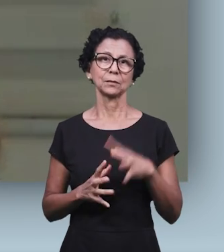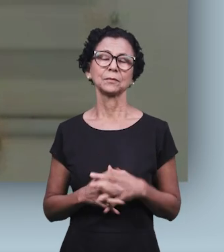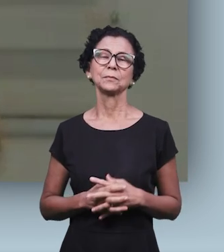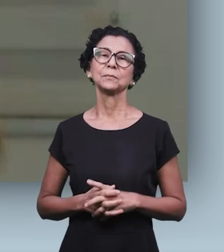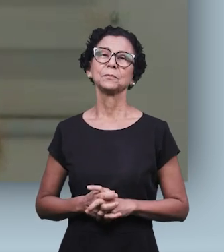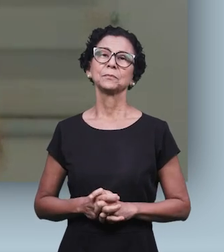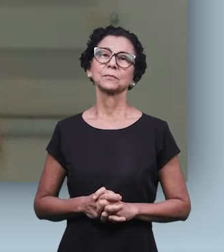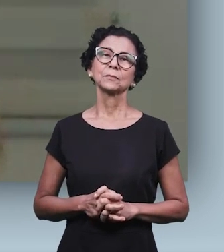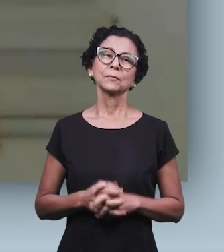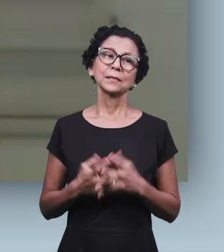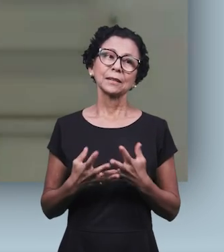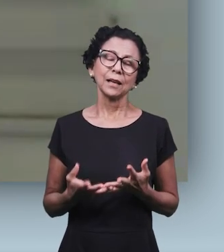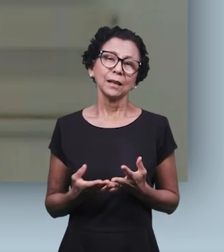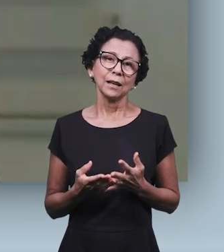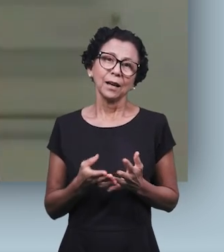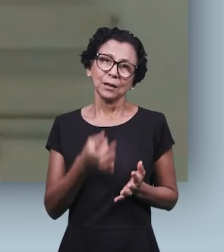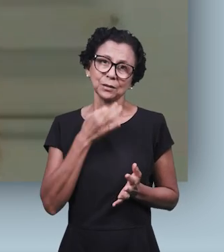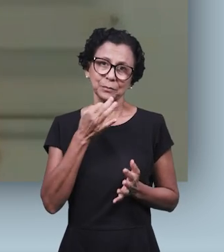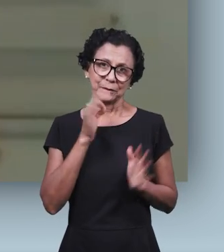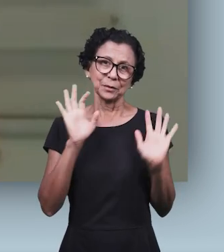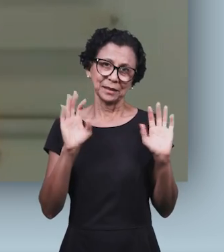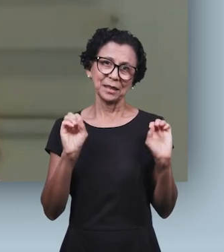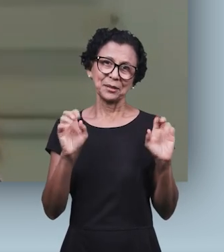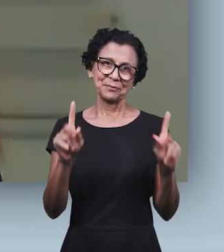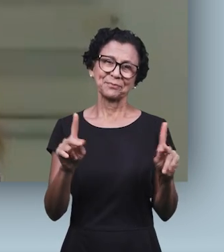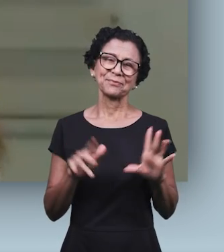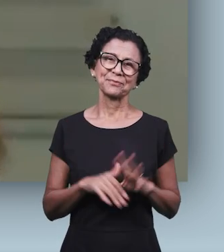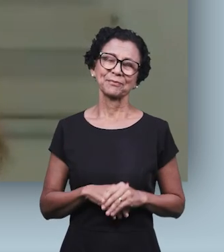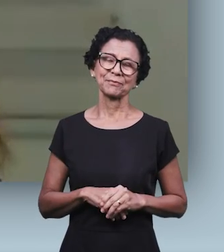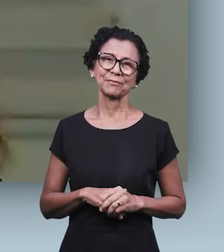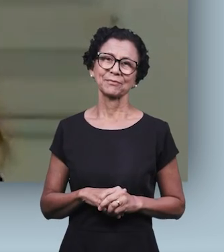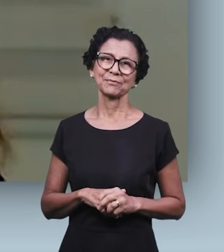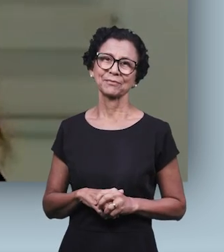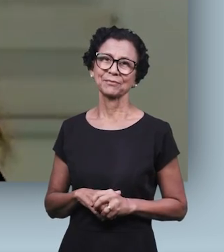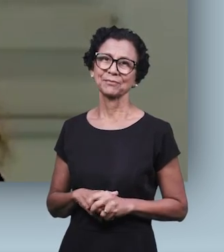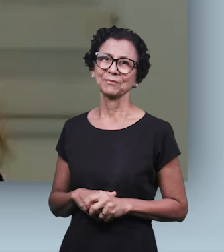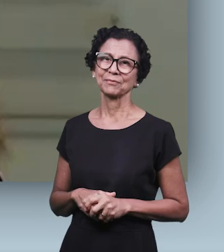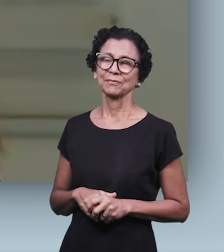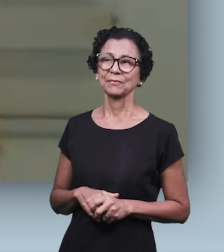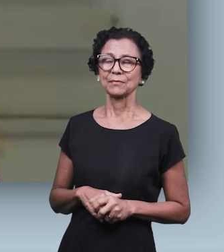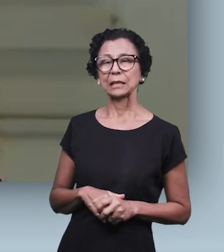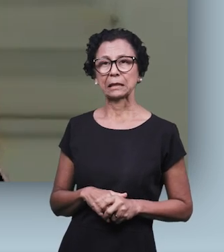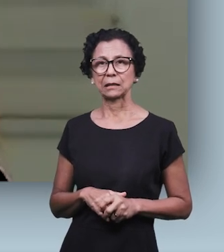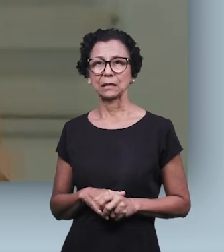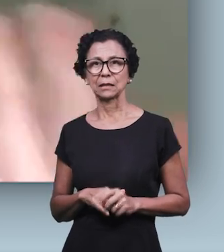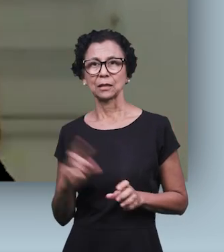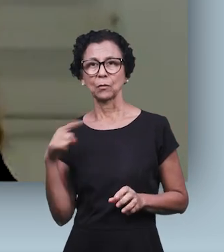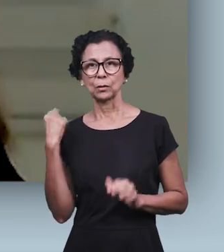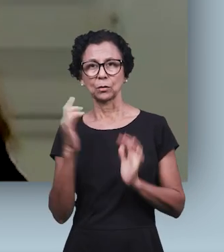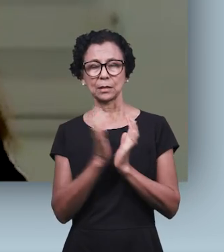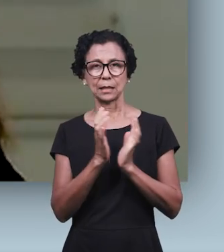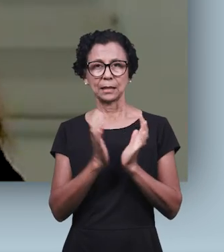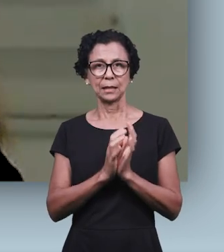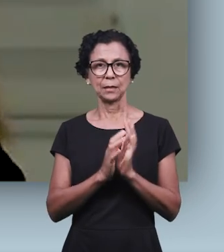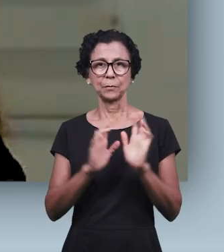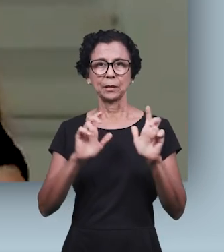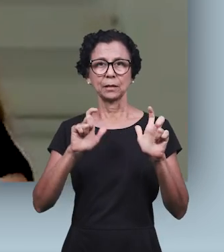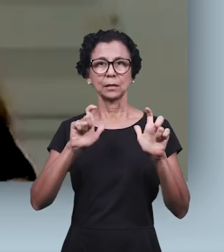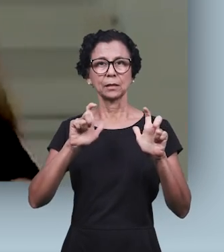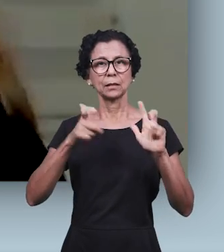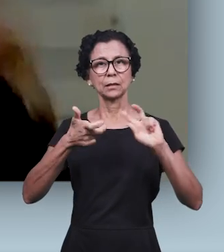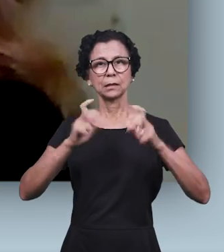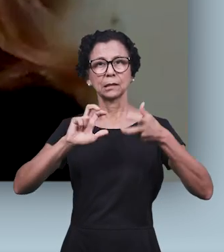assim, é como sugestão mesmo, tá, irmãos? Assim como a nossa equipe faz trabalho vídeo, né,